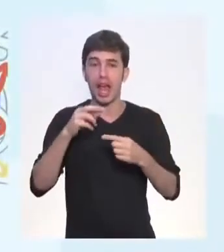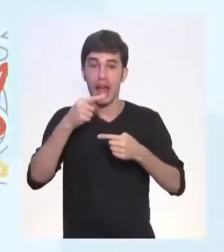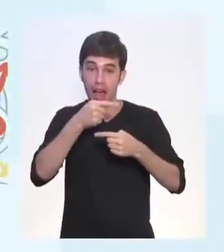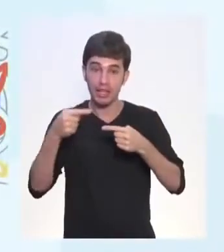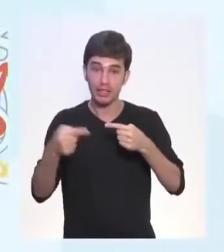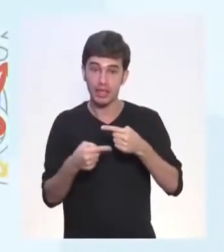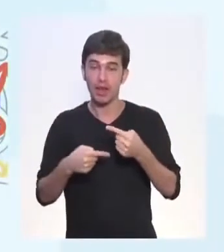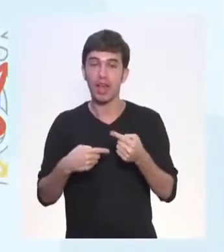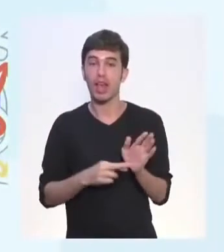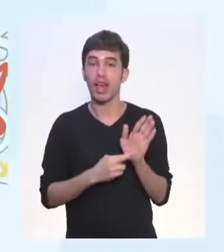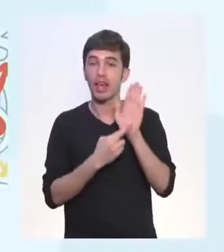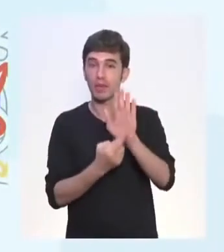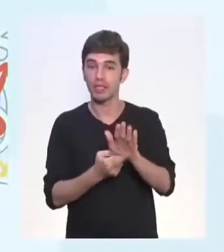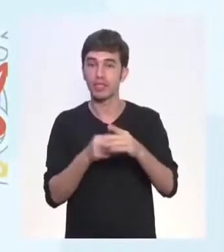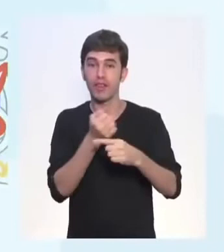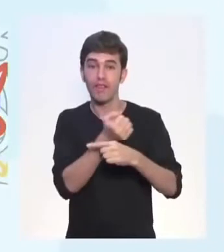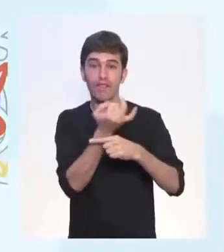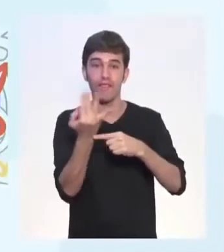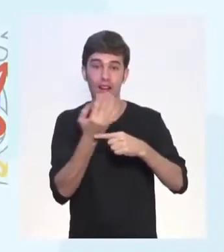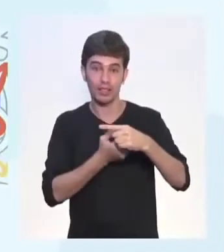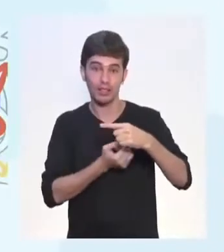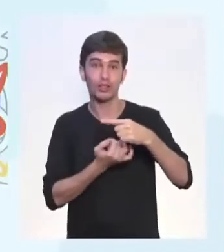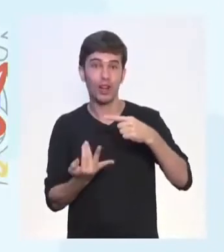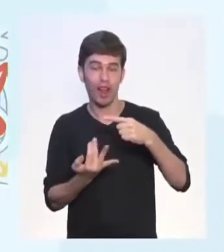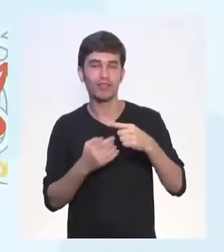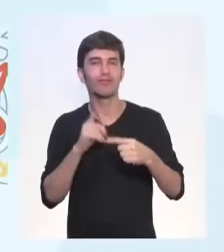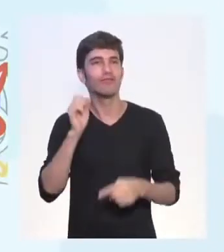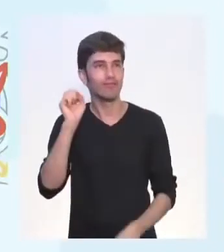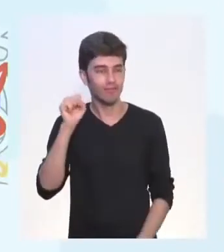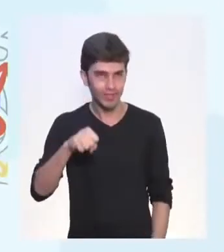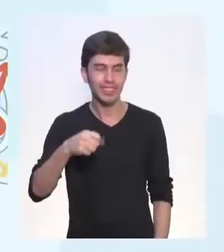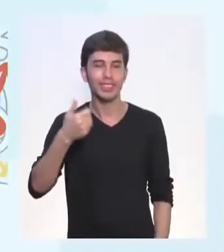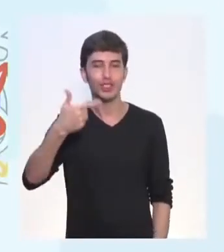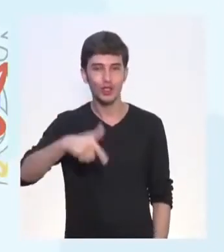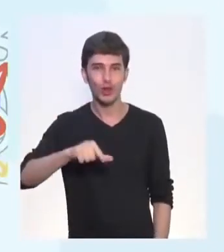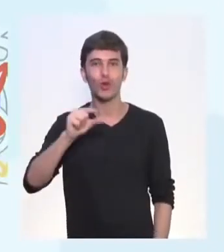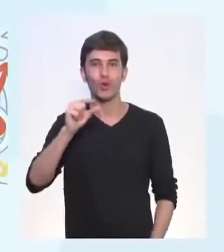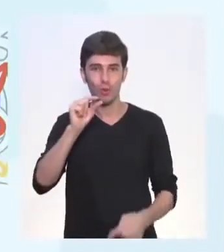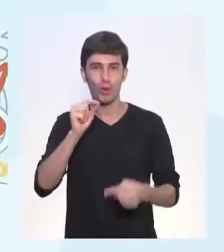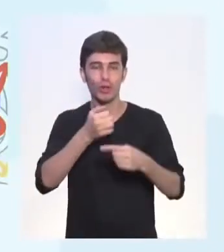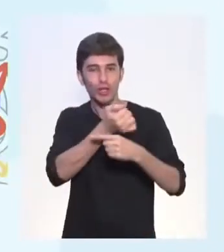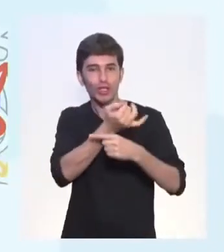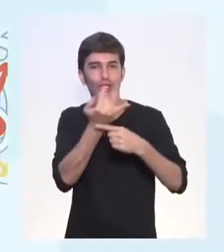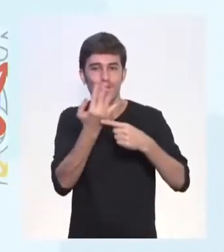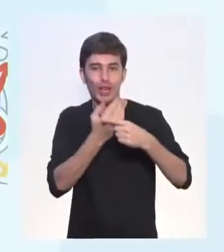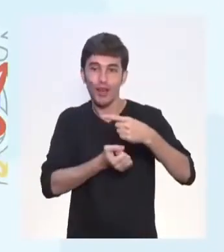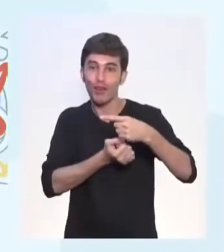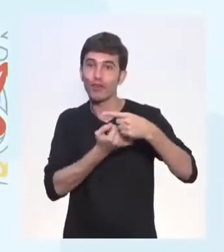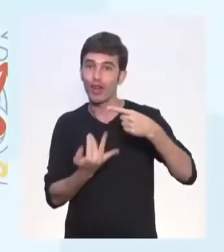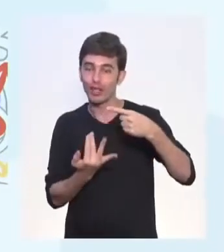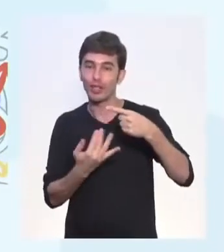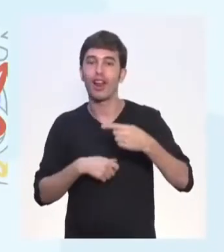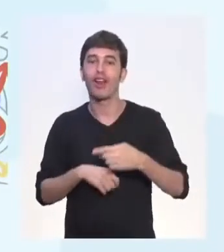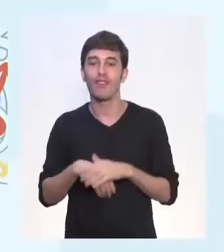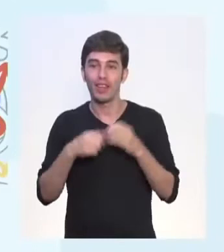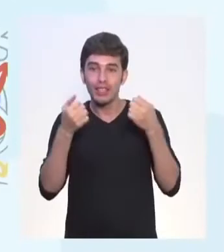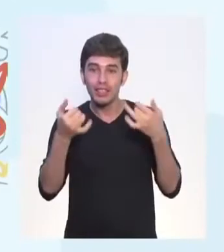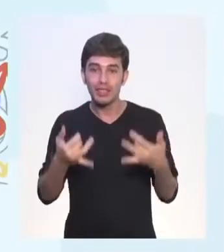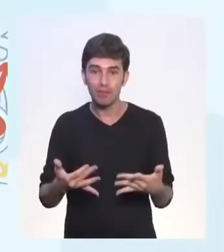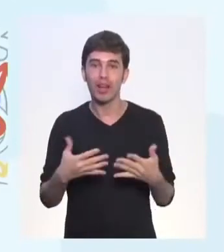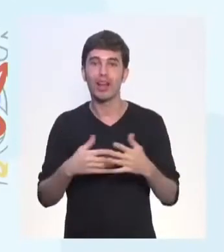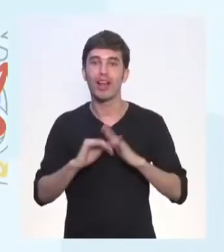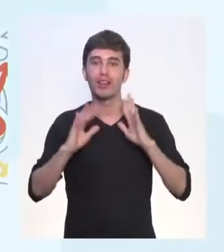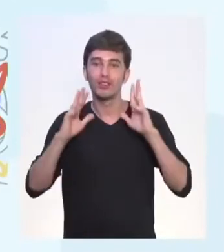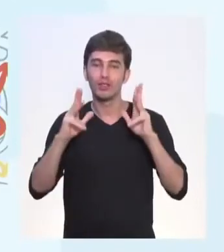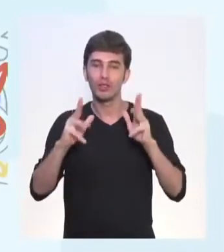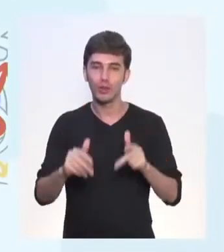a representação fracionária. Sim, falaremos mais um pouquinho de fração. Essa questão toda,